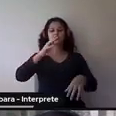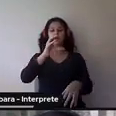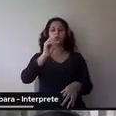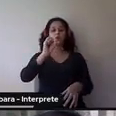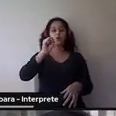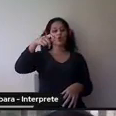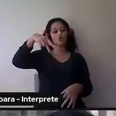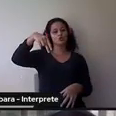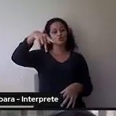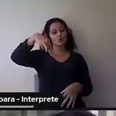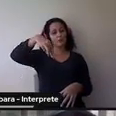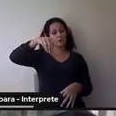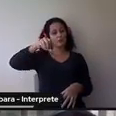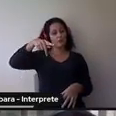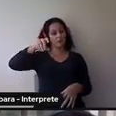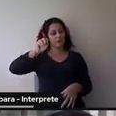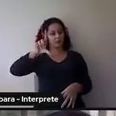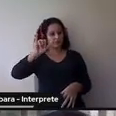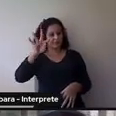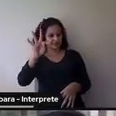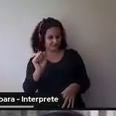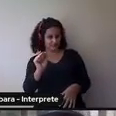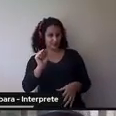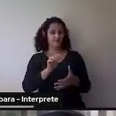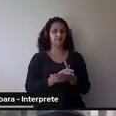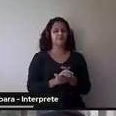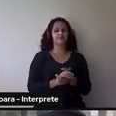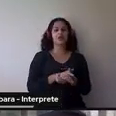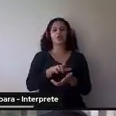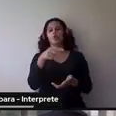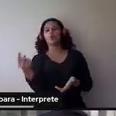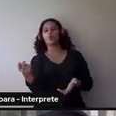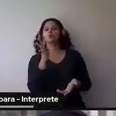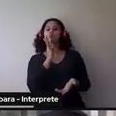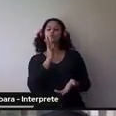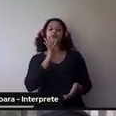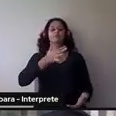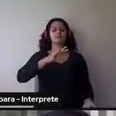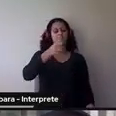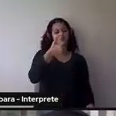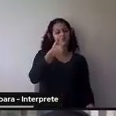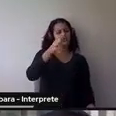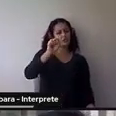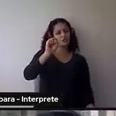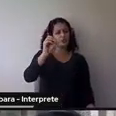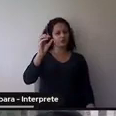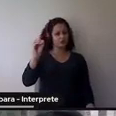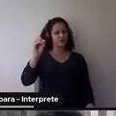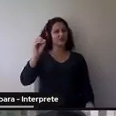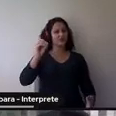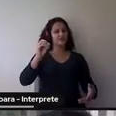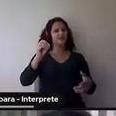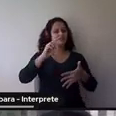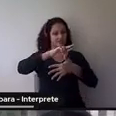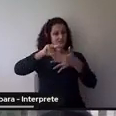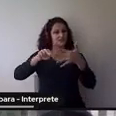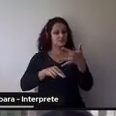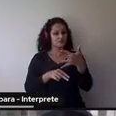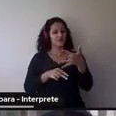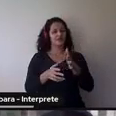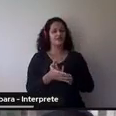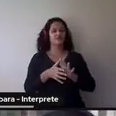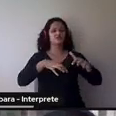Polyporales, a gente conhece aproximadamente 1.800 espécies, e sua distribuição também é distribuição ampla, como os cosmopolitas.